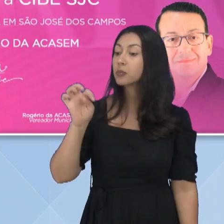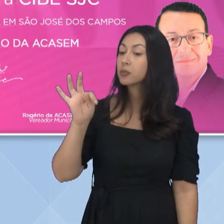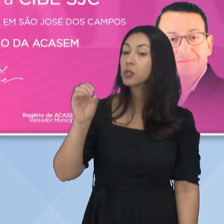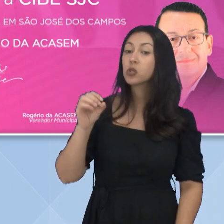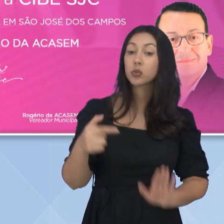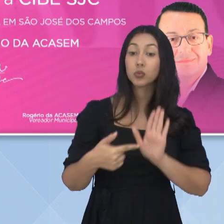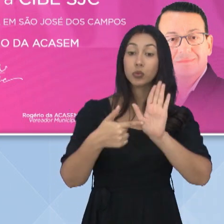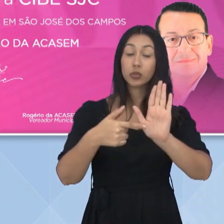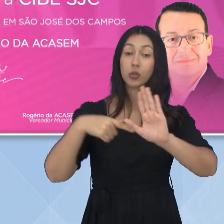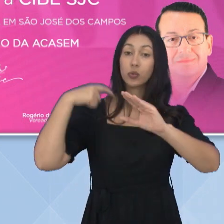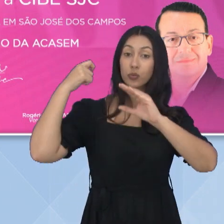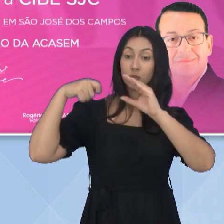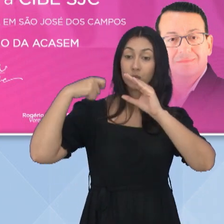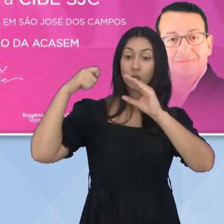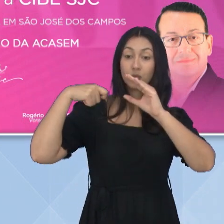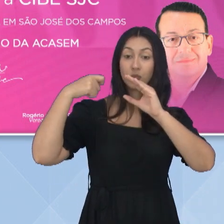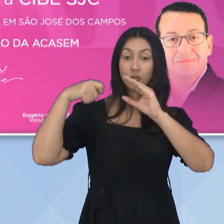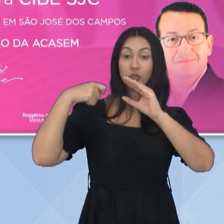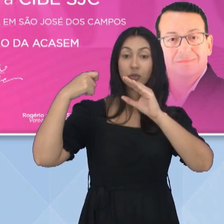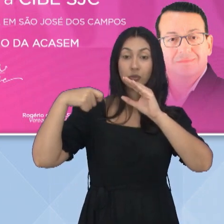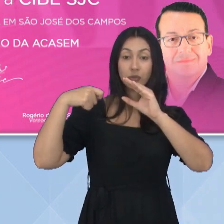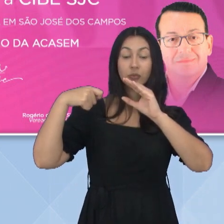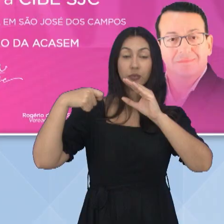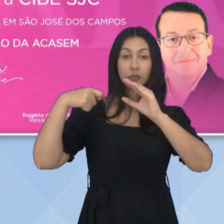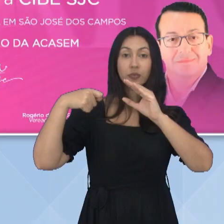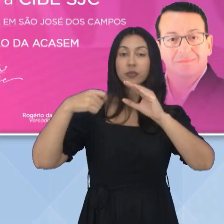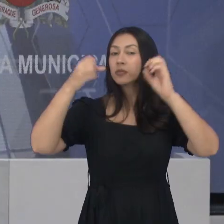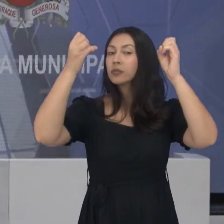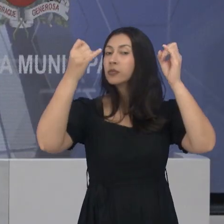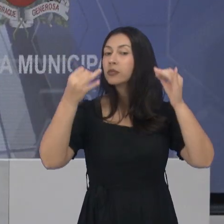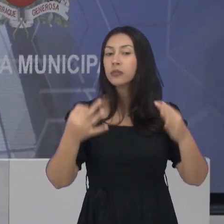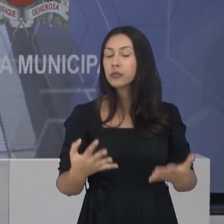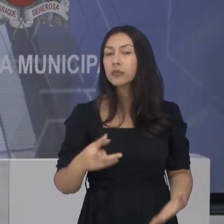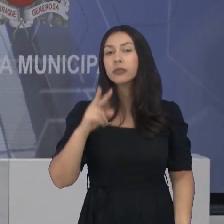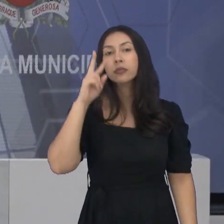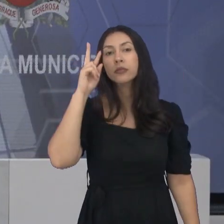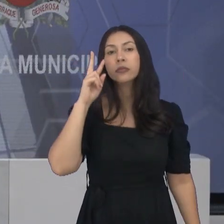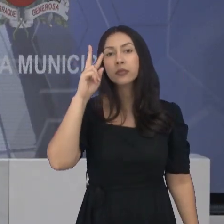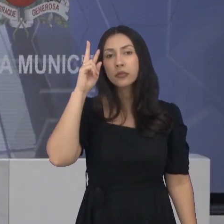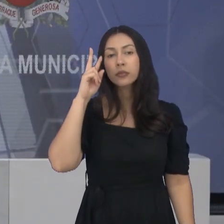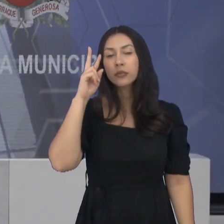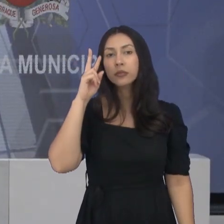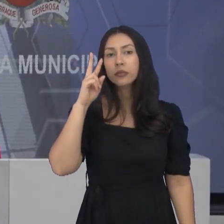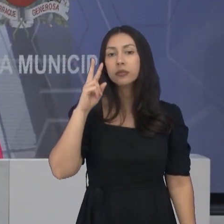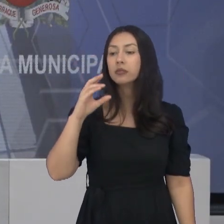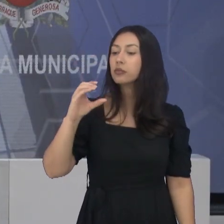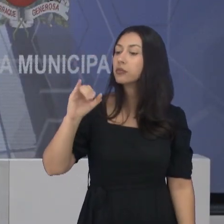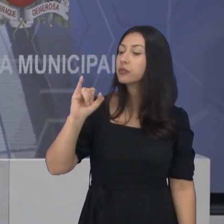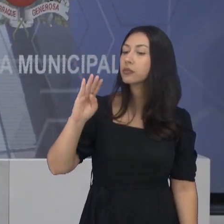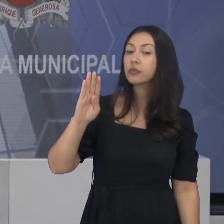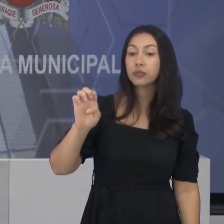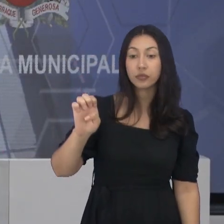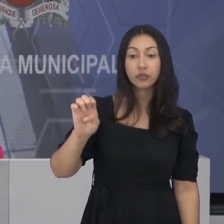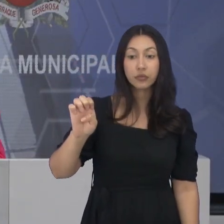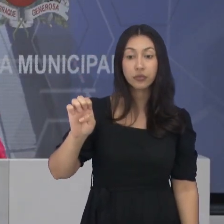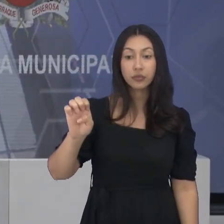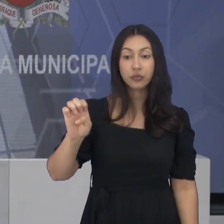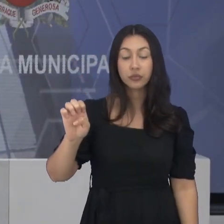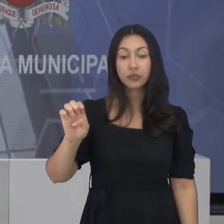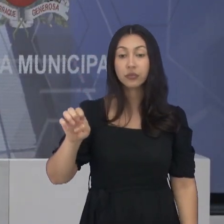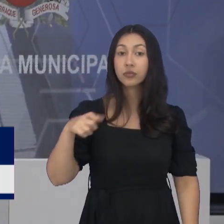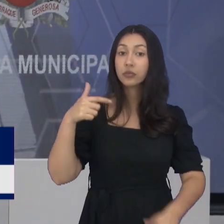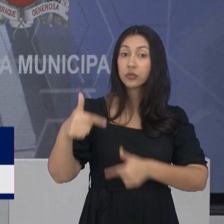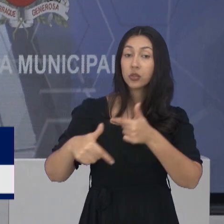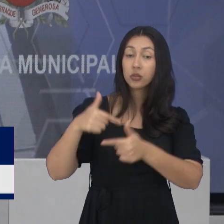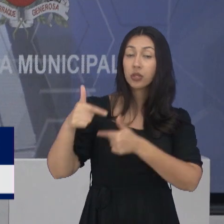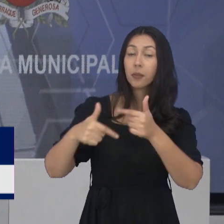vídeo onde conta um pouquinho da história da CIB, o trabalho